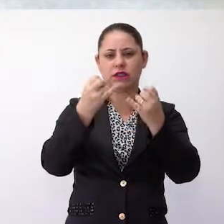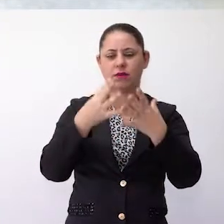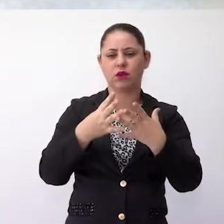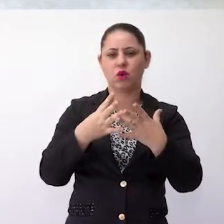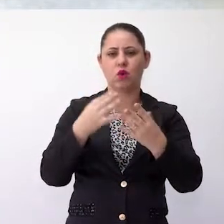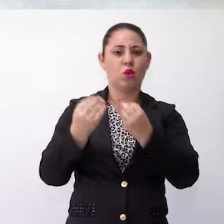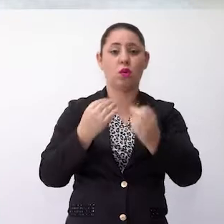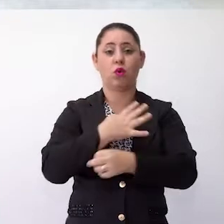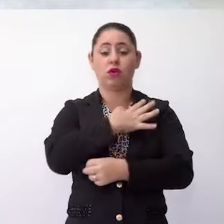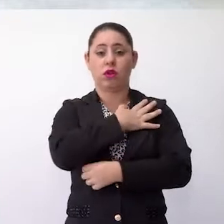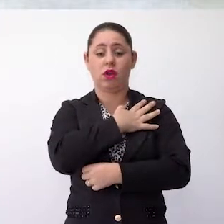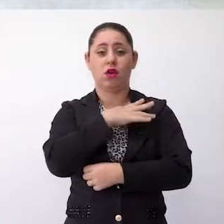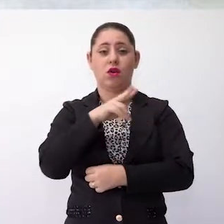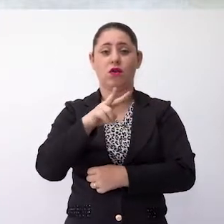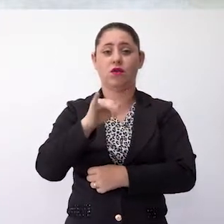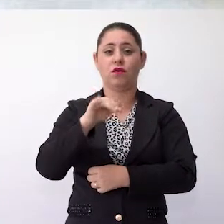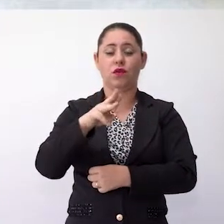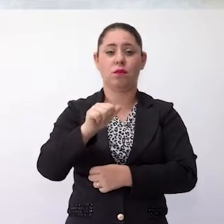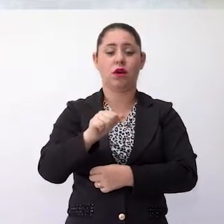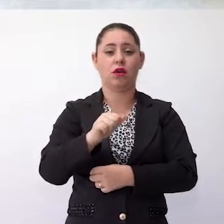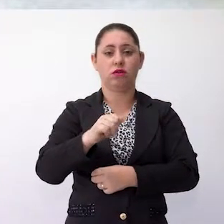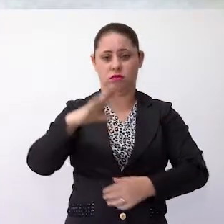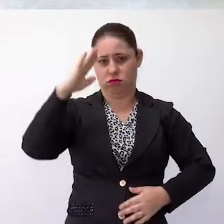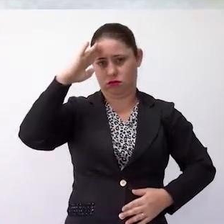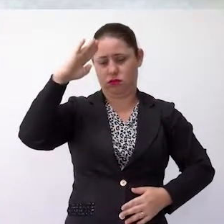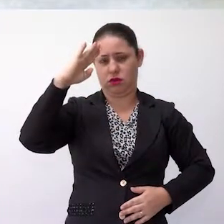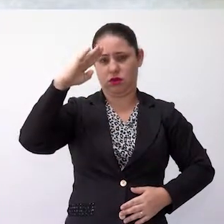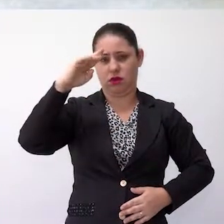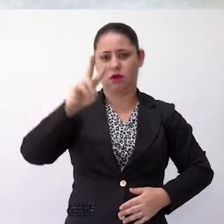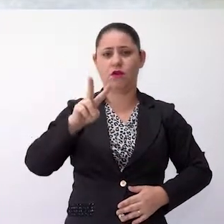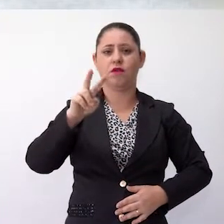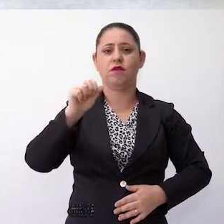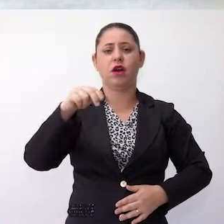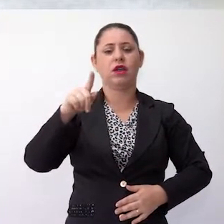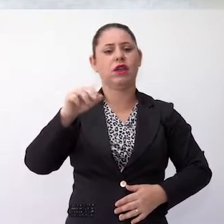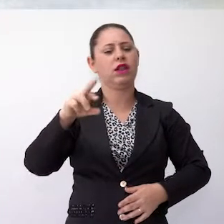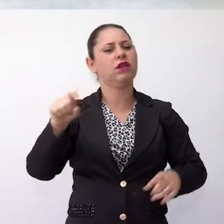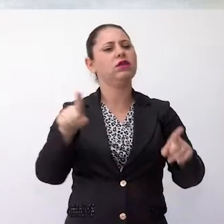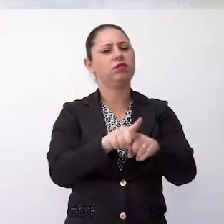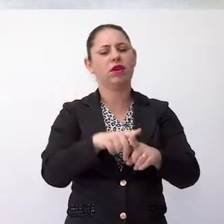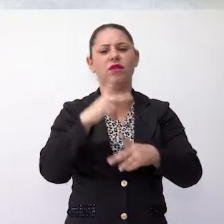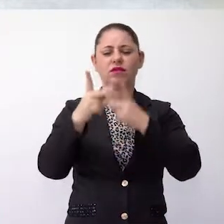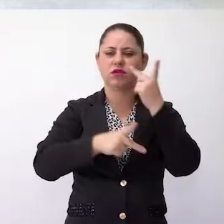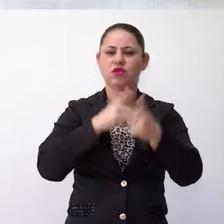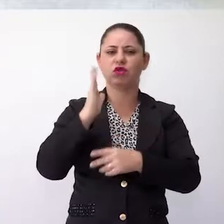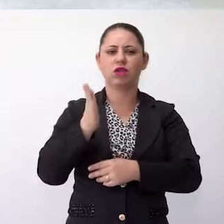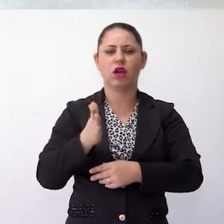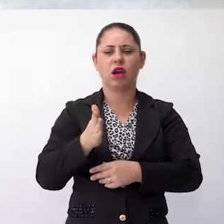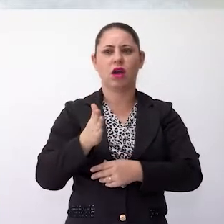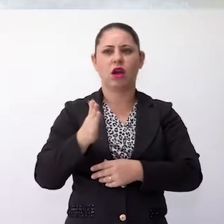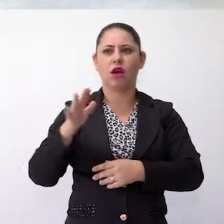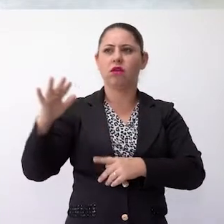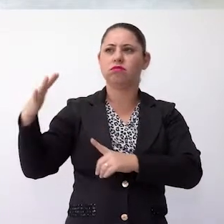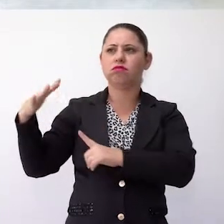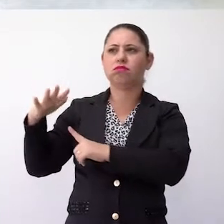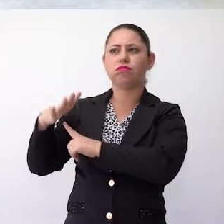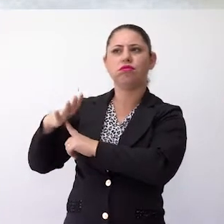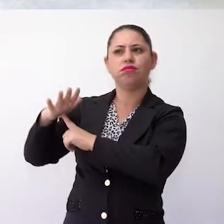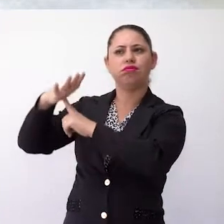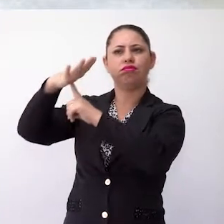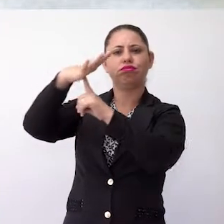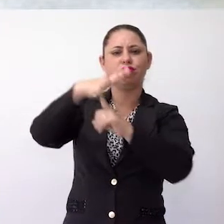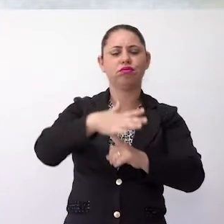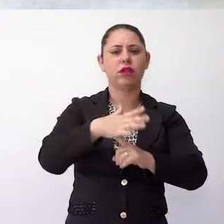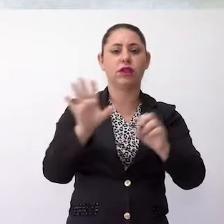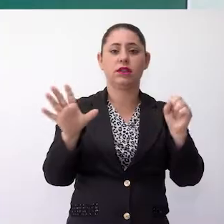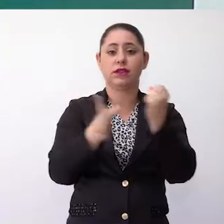tenente-coronel Vilmar, o comandante Wagner, o apoio não sei se o nosso helicóptero aqui da Segurança